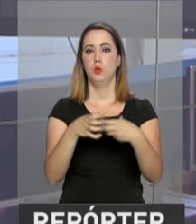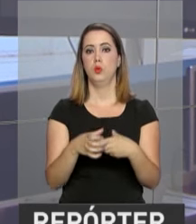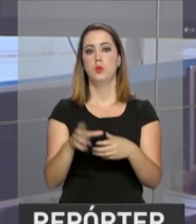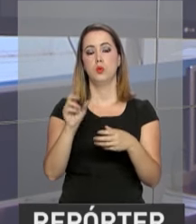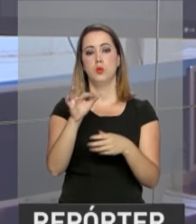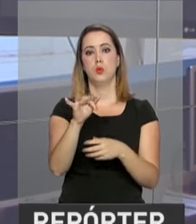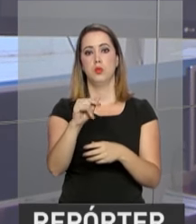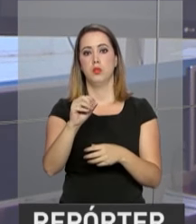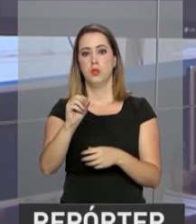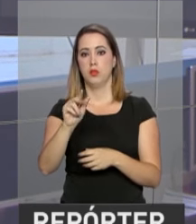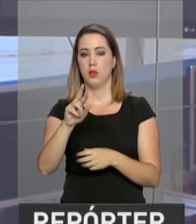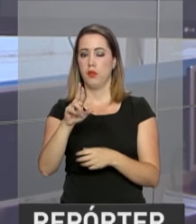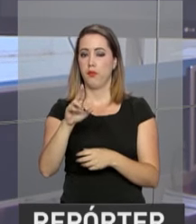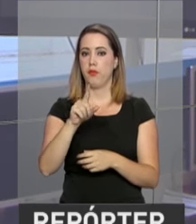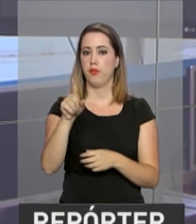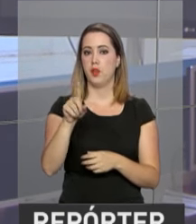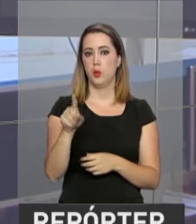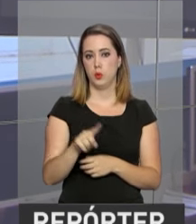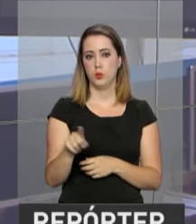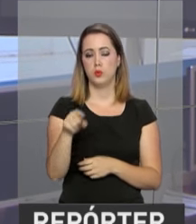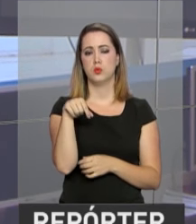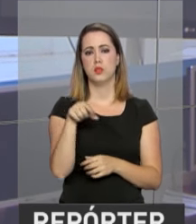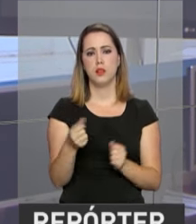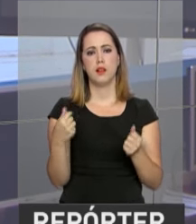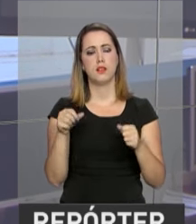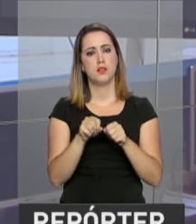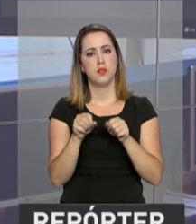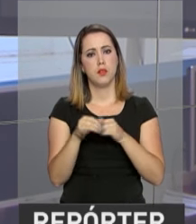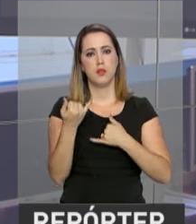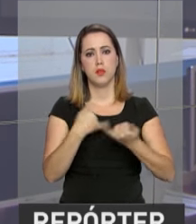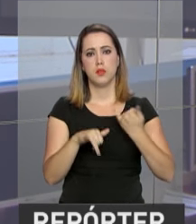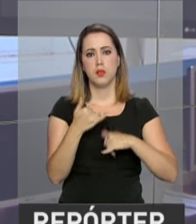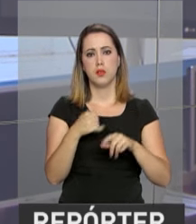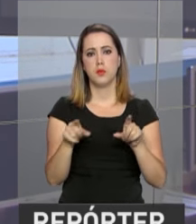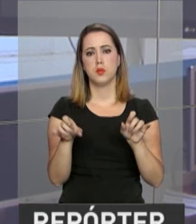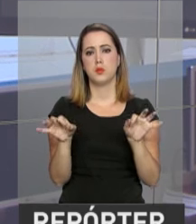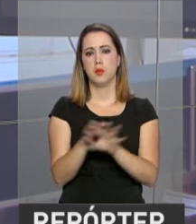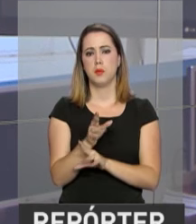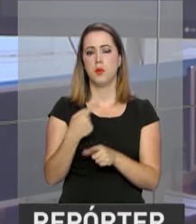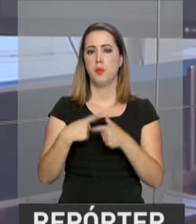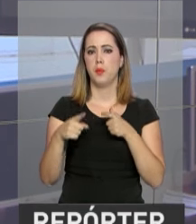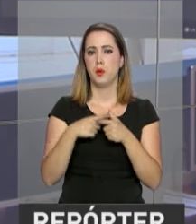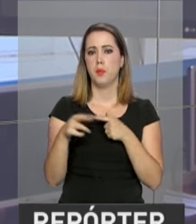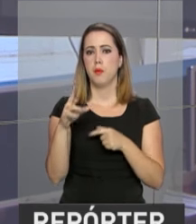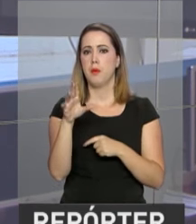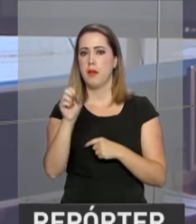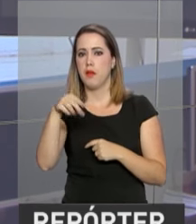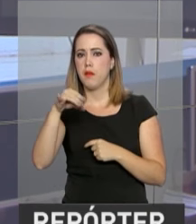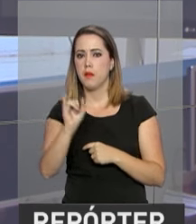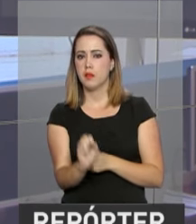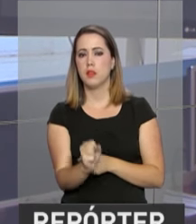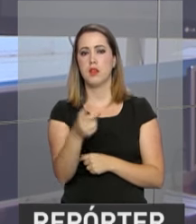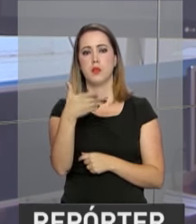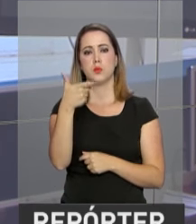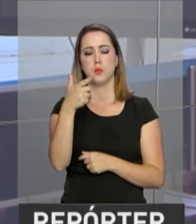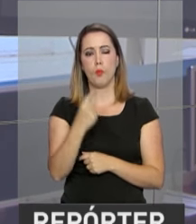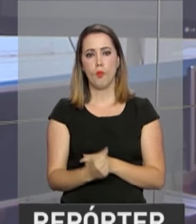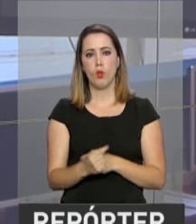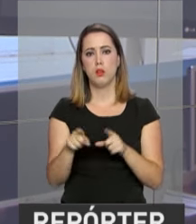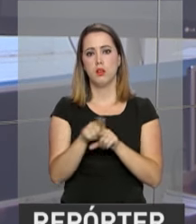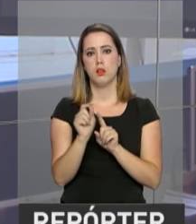a fiocruz nelas serão produzidos medicamentos para combater problemas renais anemia e efeitos colaterais de